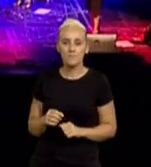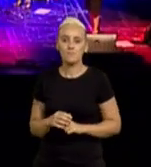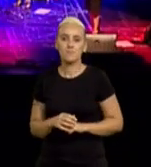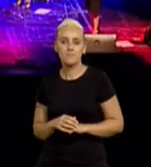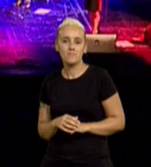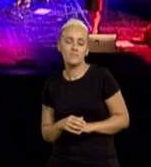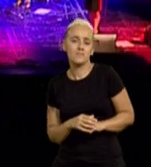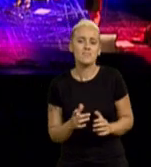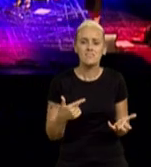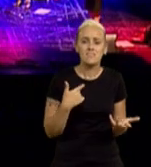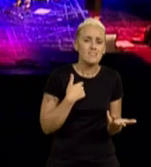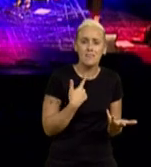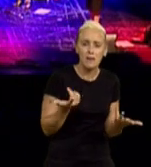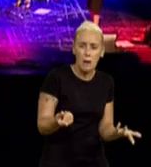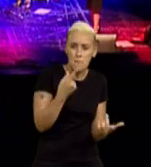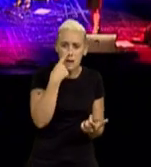I'd rather lose myself